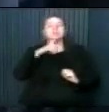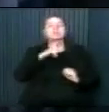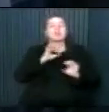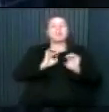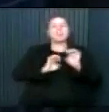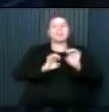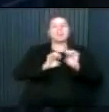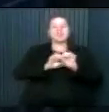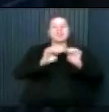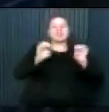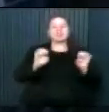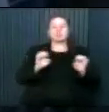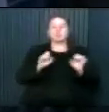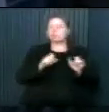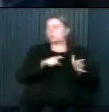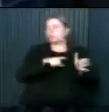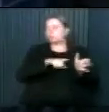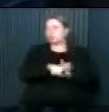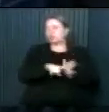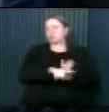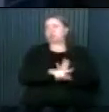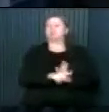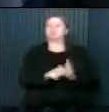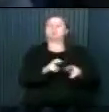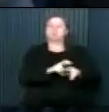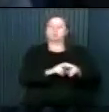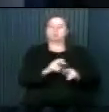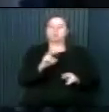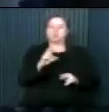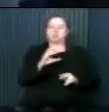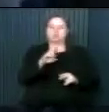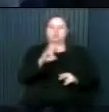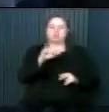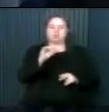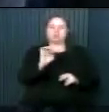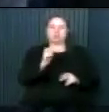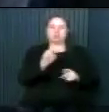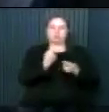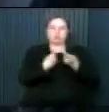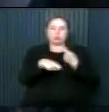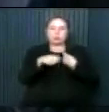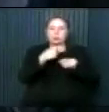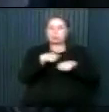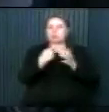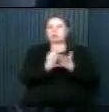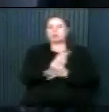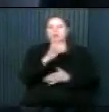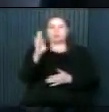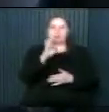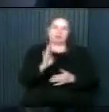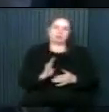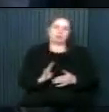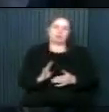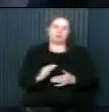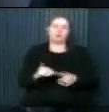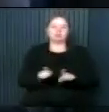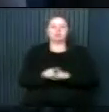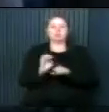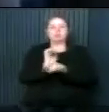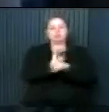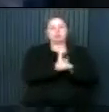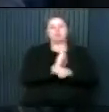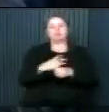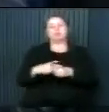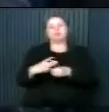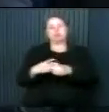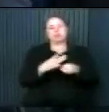equilíbrio fiscal, exatamente por conta dessa crise econômica que atravessa o país e, consequentemente, os estados e